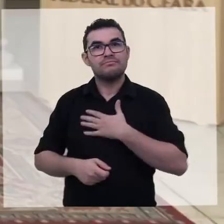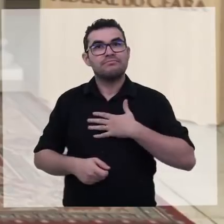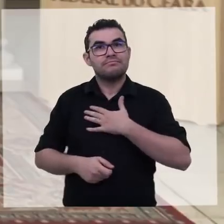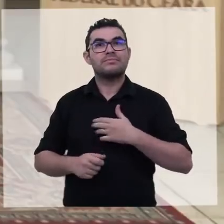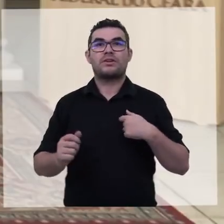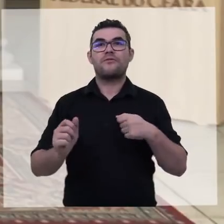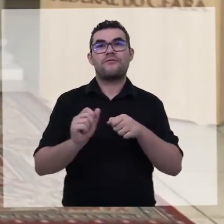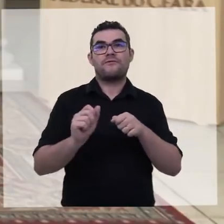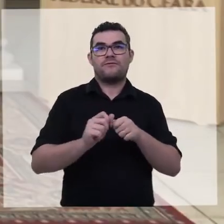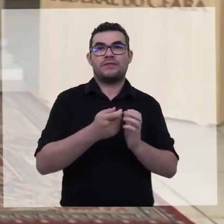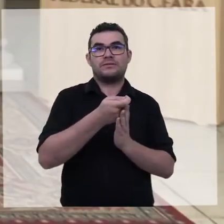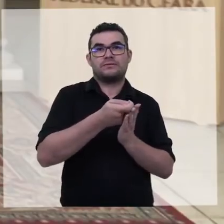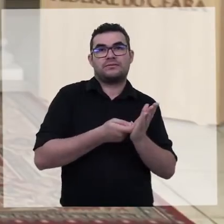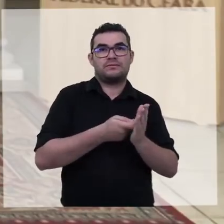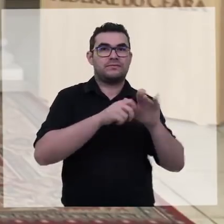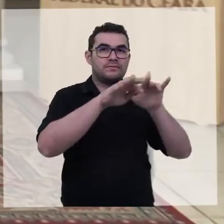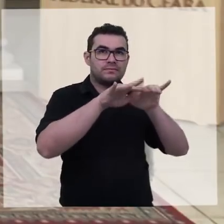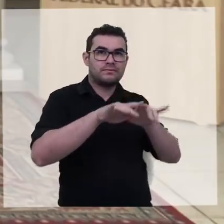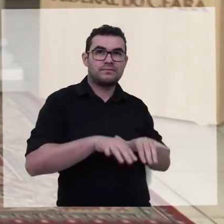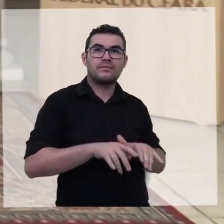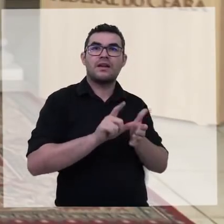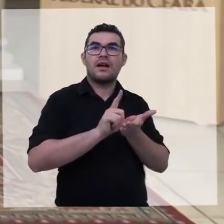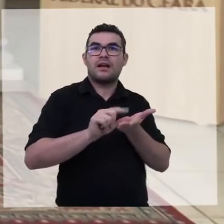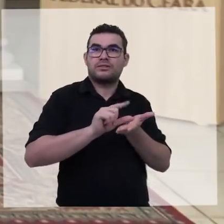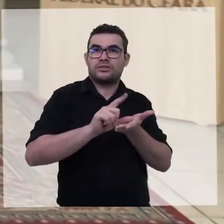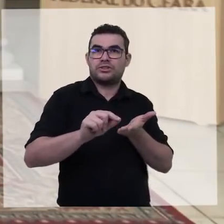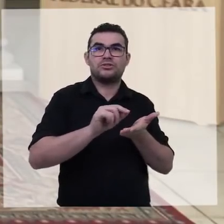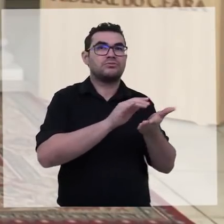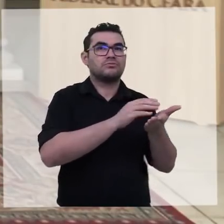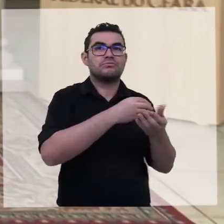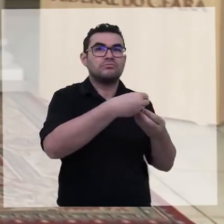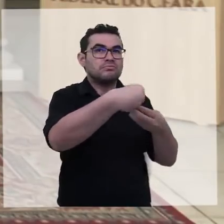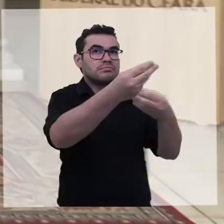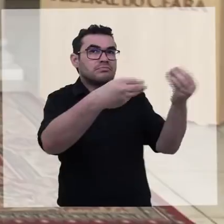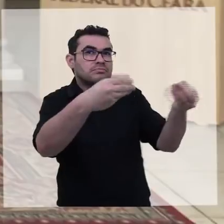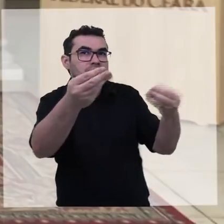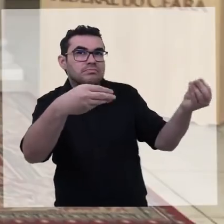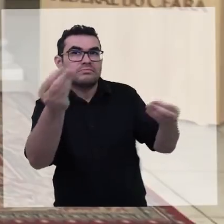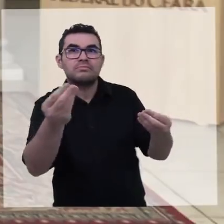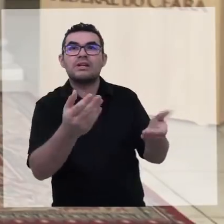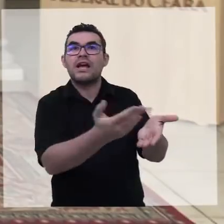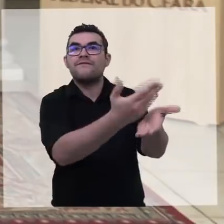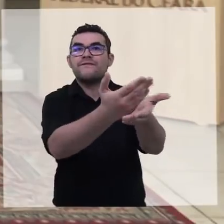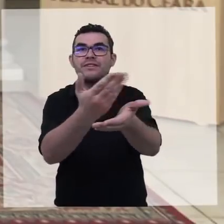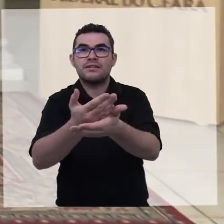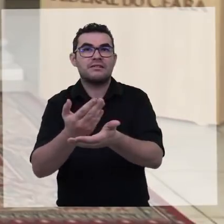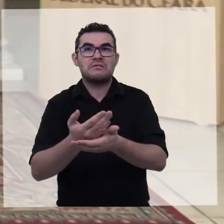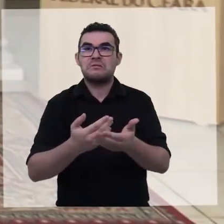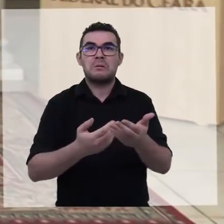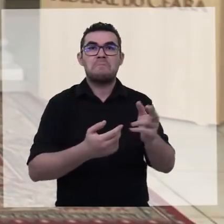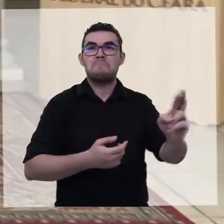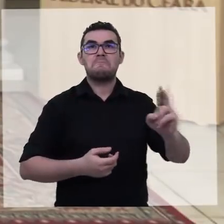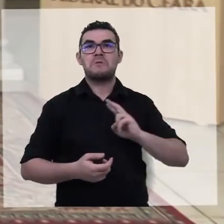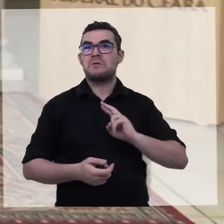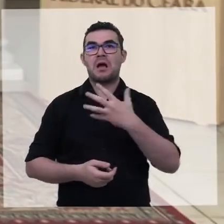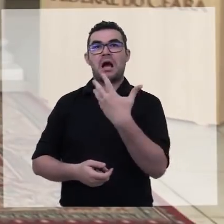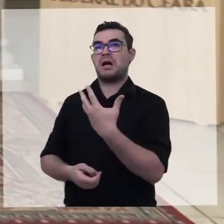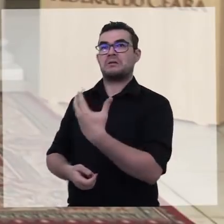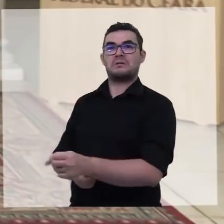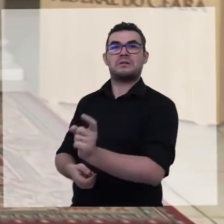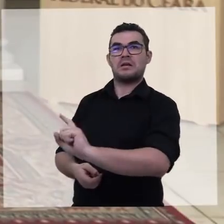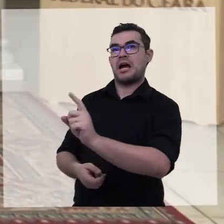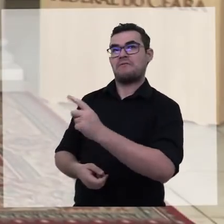E quando eu mando os artigos científicos, os primeiros revisores devolviam, não, isso não pode